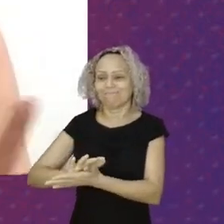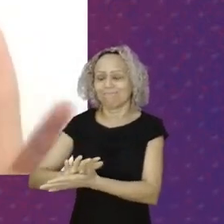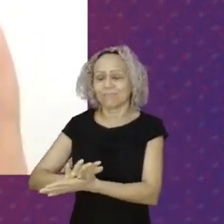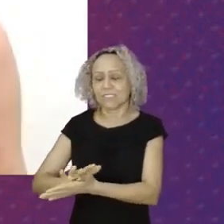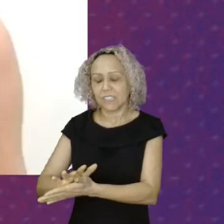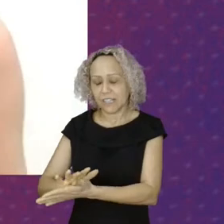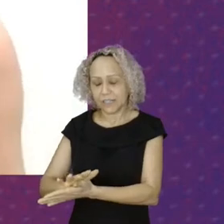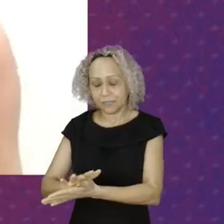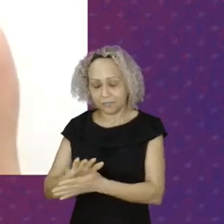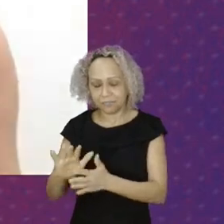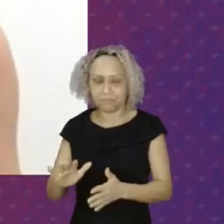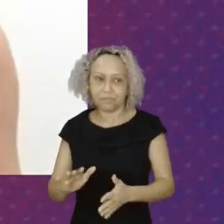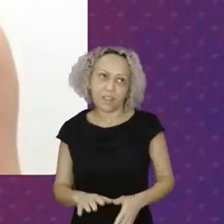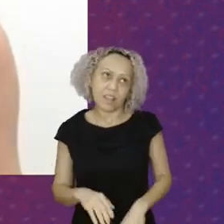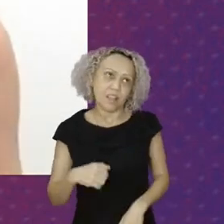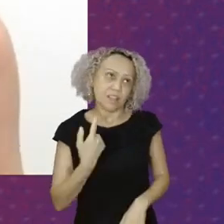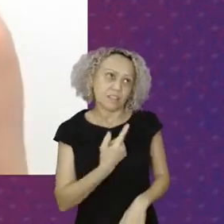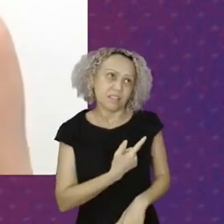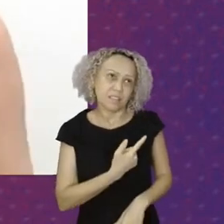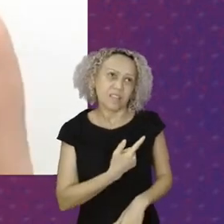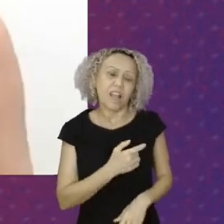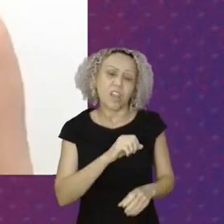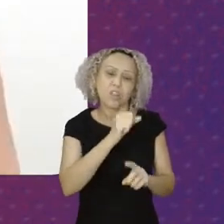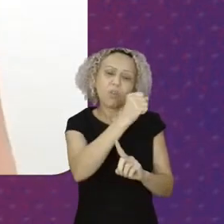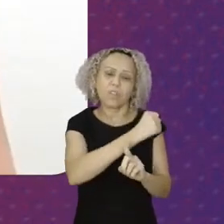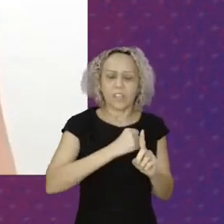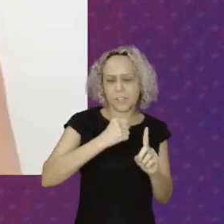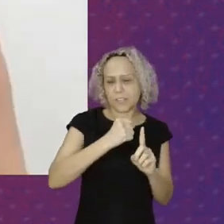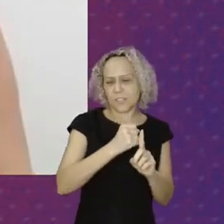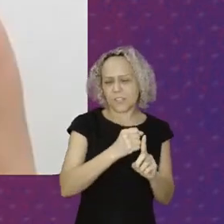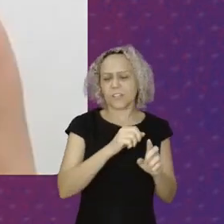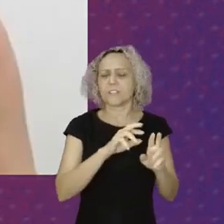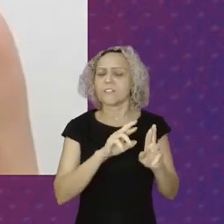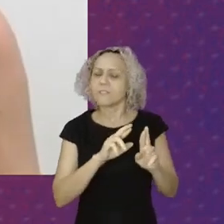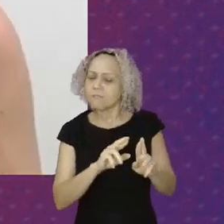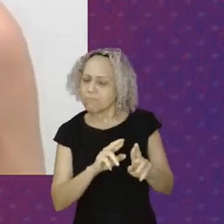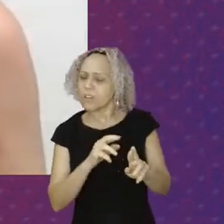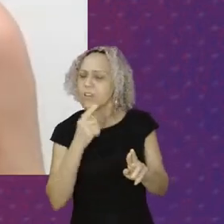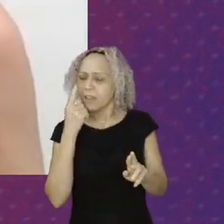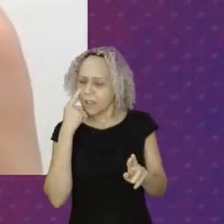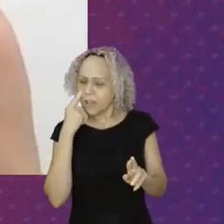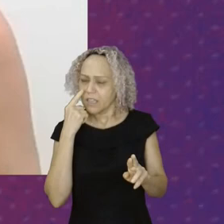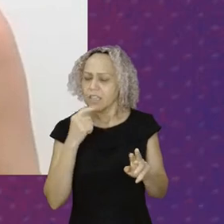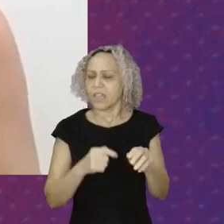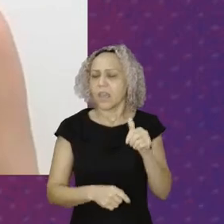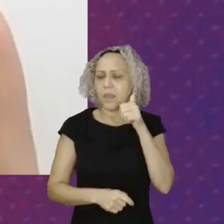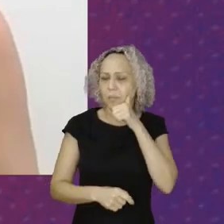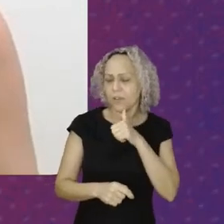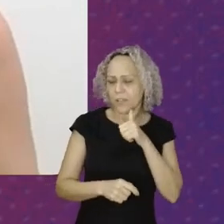ela seja cuidadora, que ela se responsabilize pela